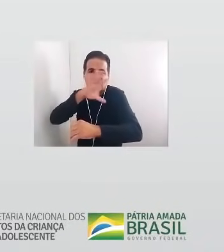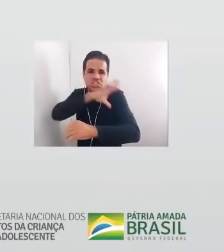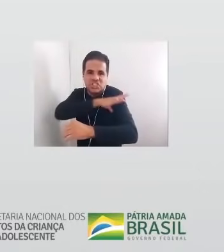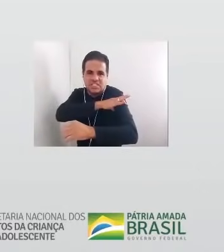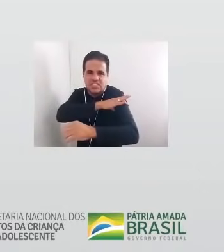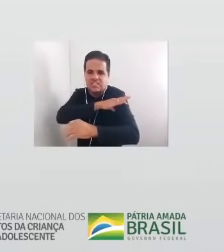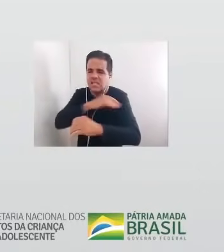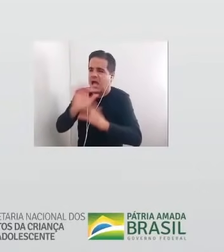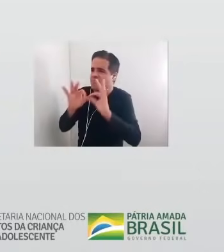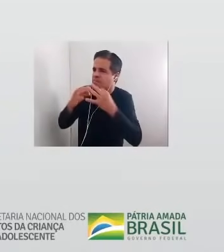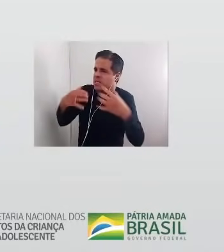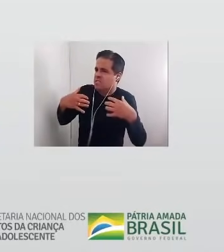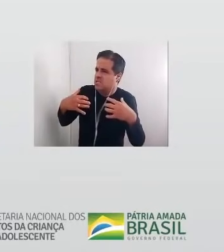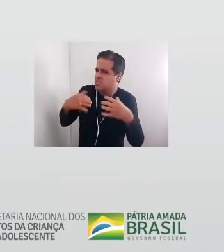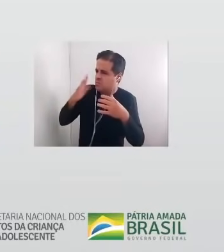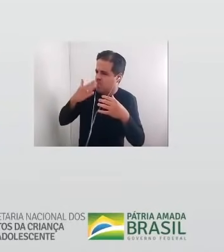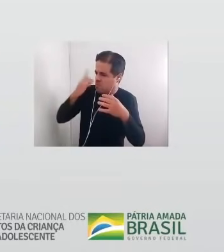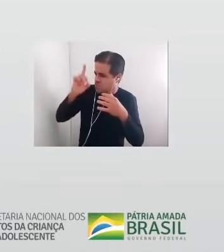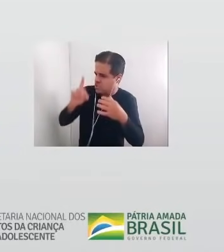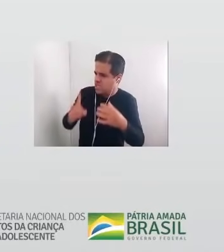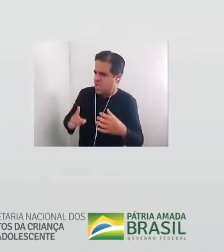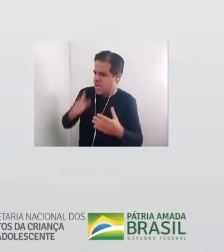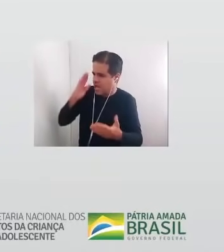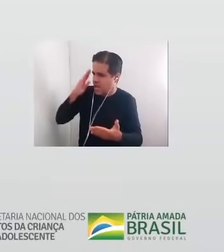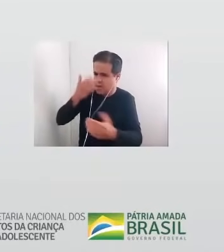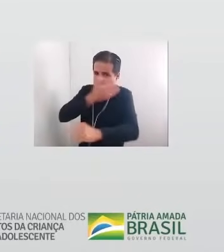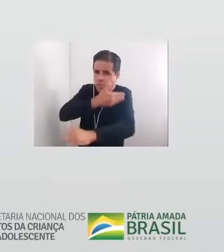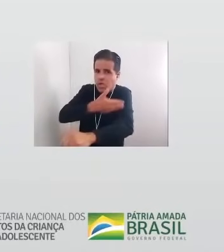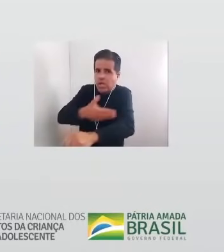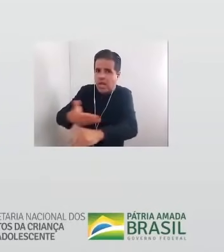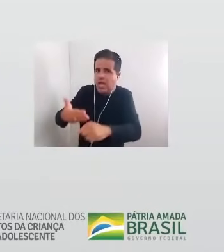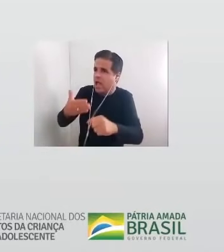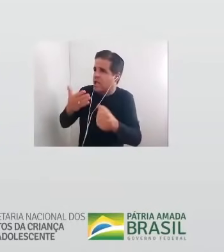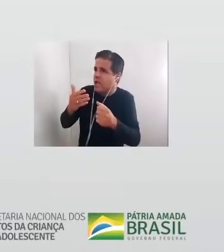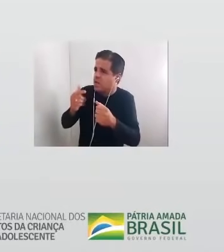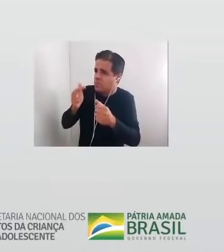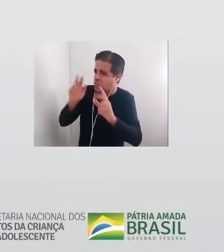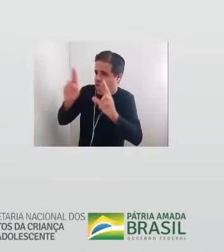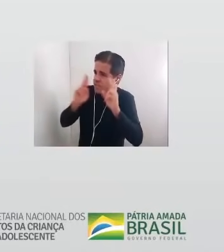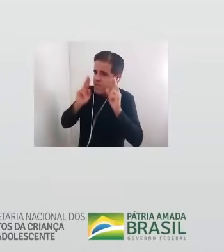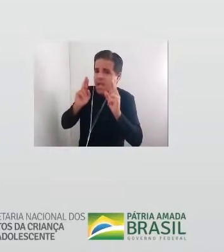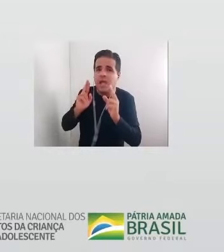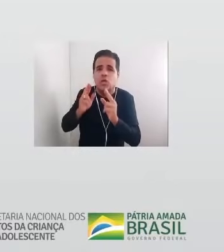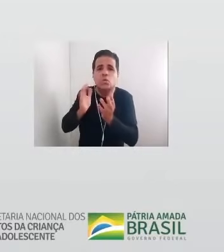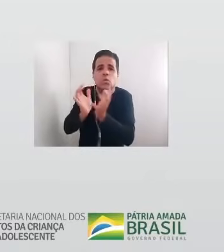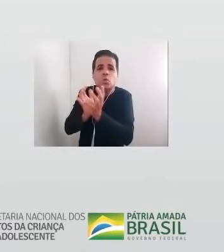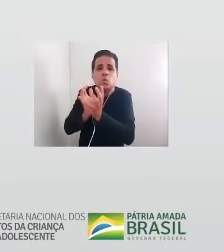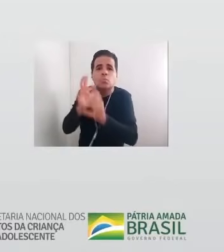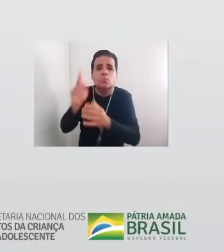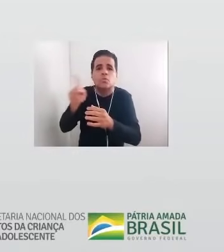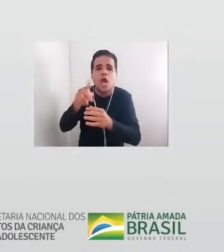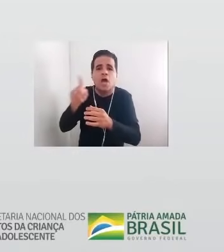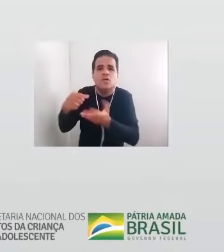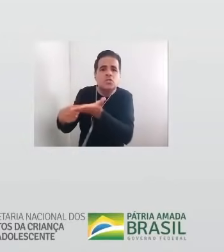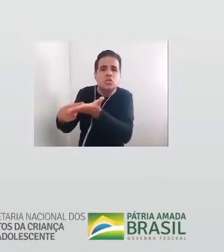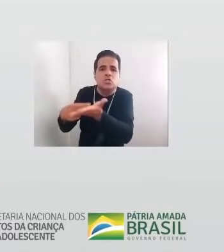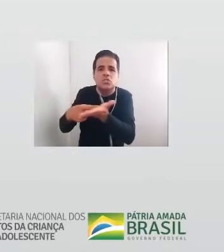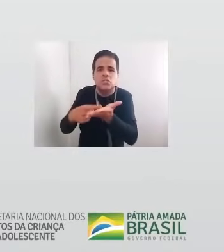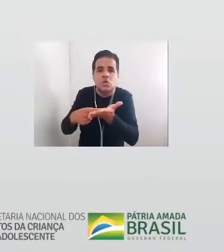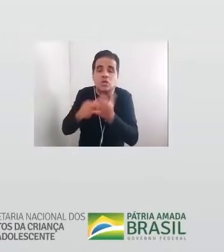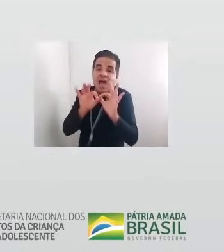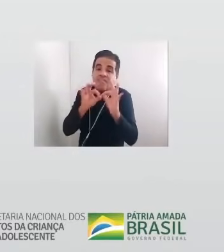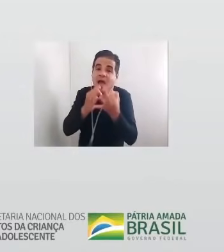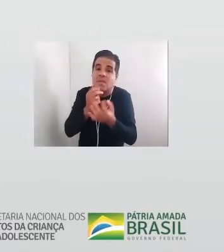liberdade e de primazia na formação da família, sendo violados por professores que estariam, né, supostamente, conforme as alegações da